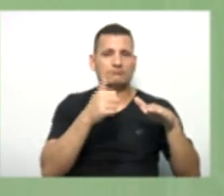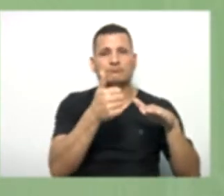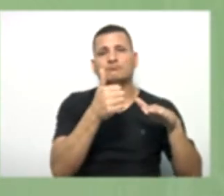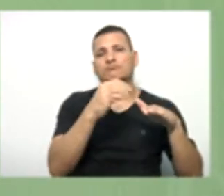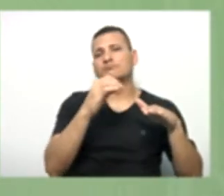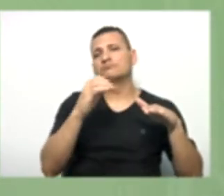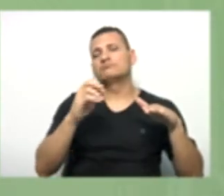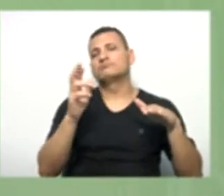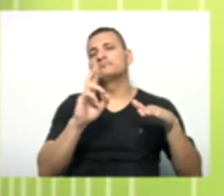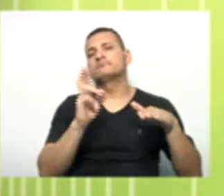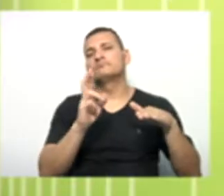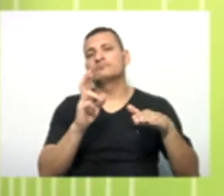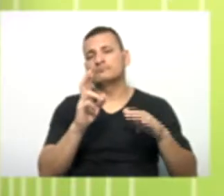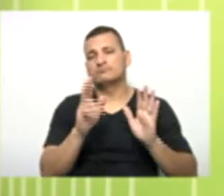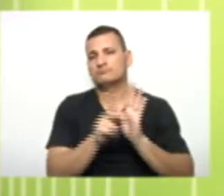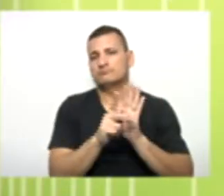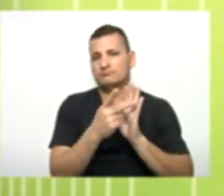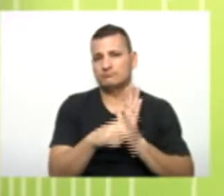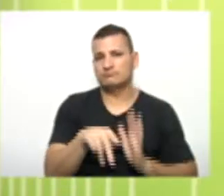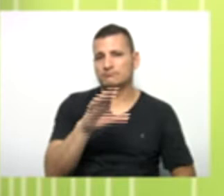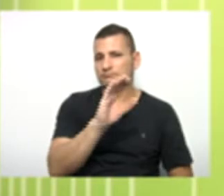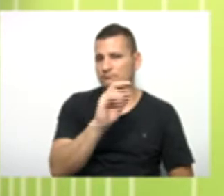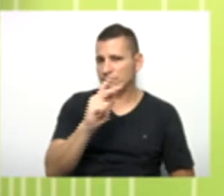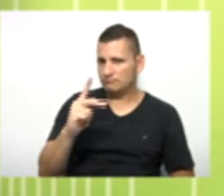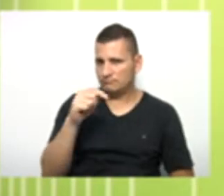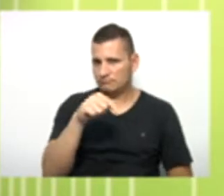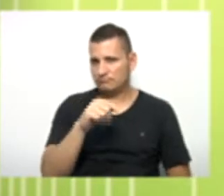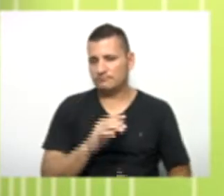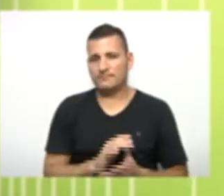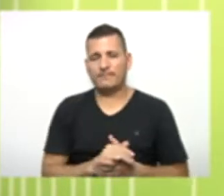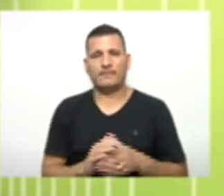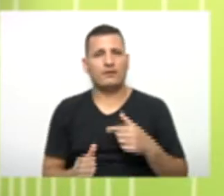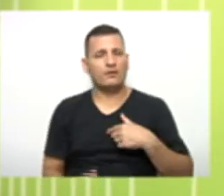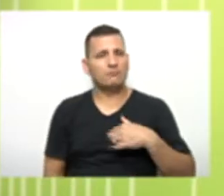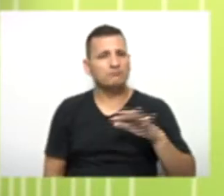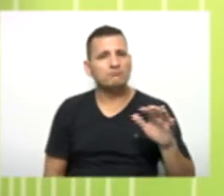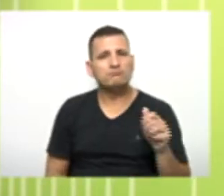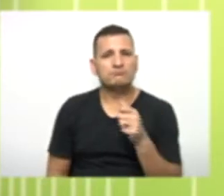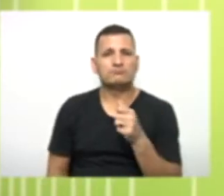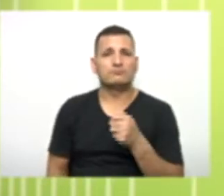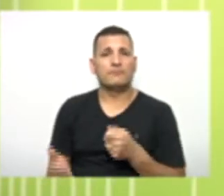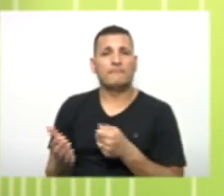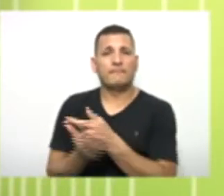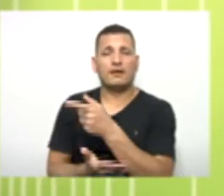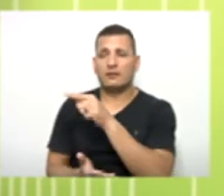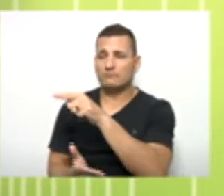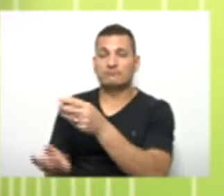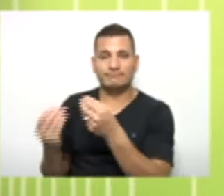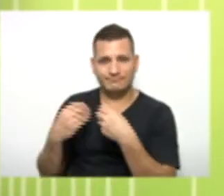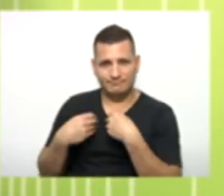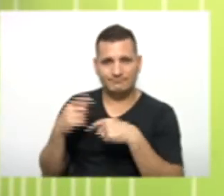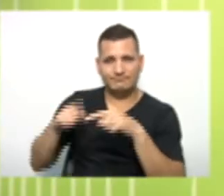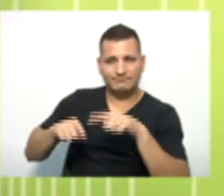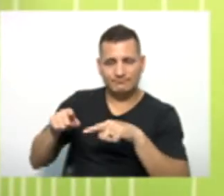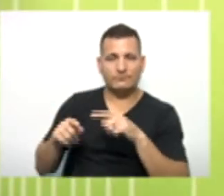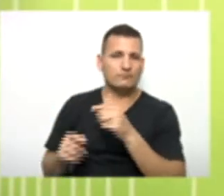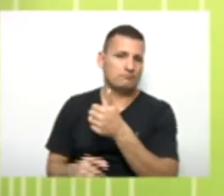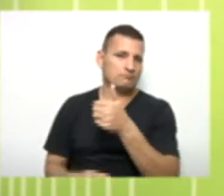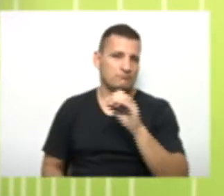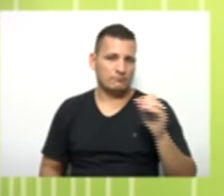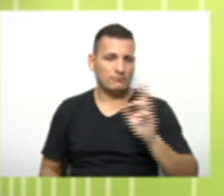R$100 da cooperativa. O que acontece? Eu peguei e paguei o fornecedor de R$100. Então,